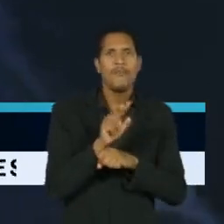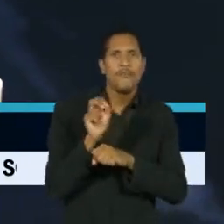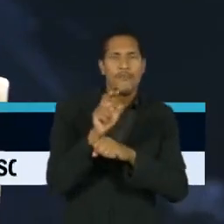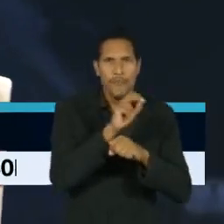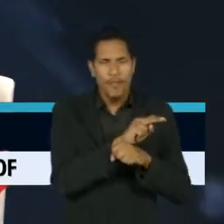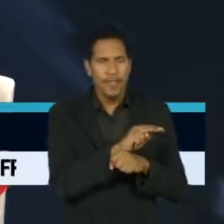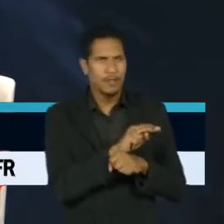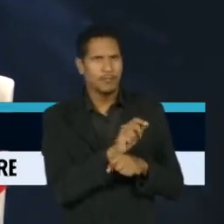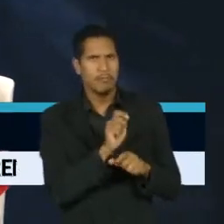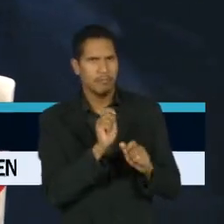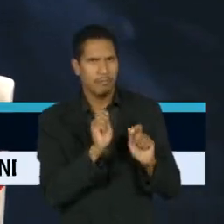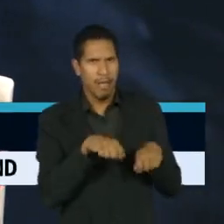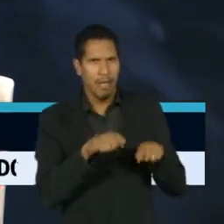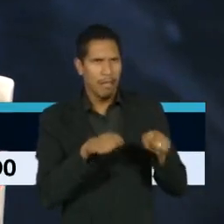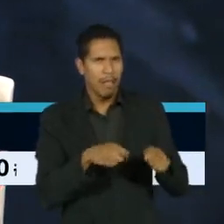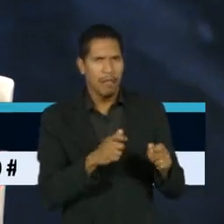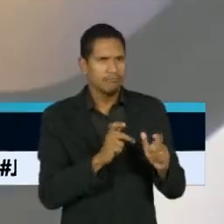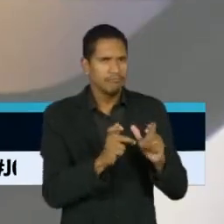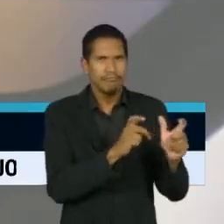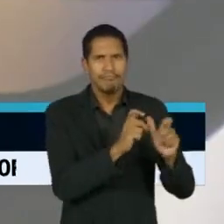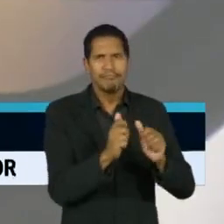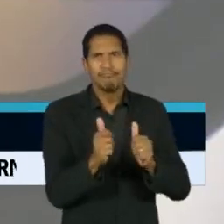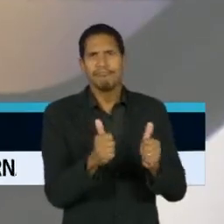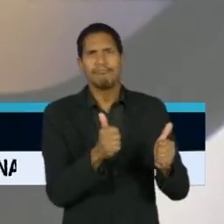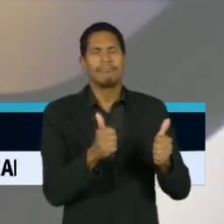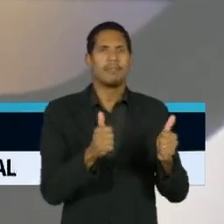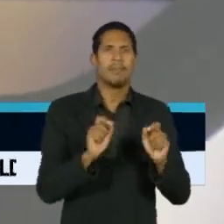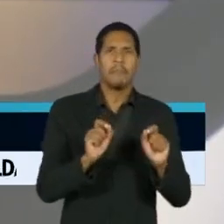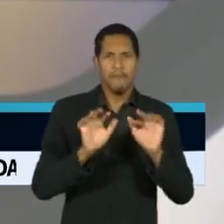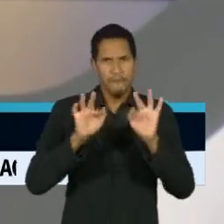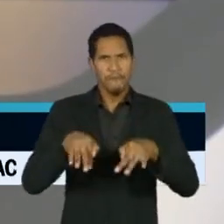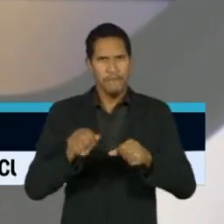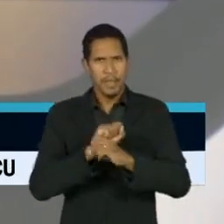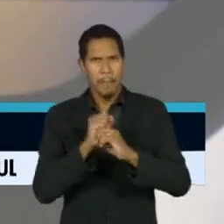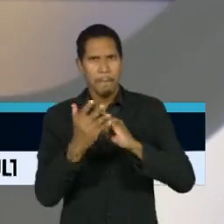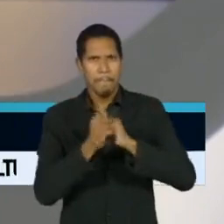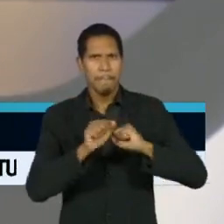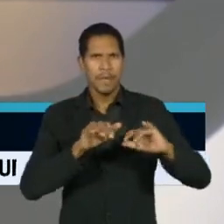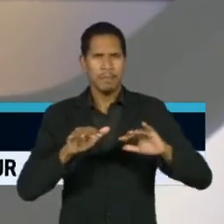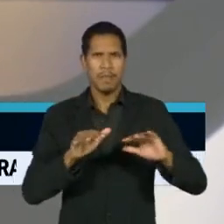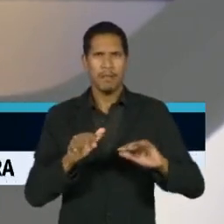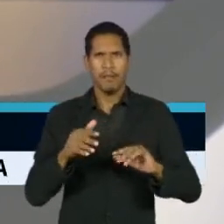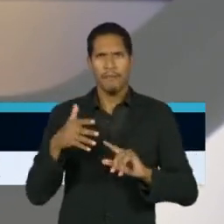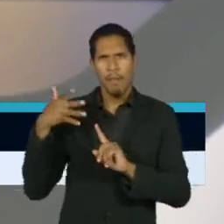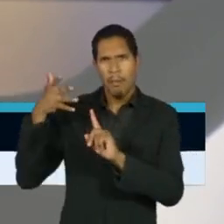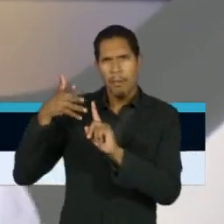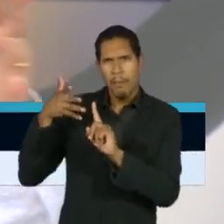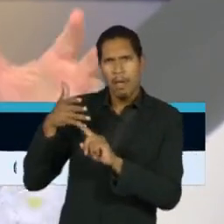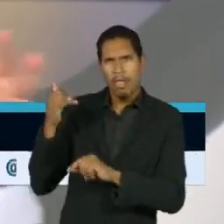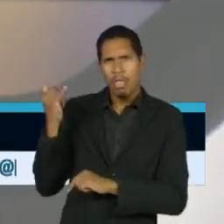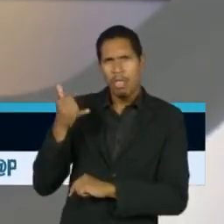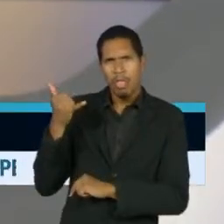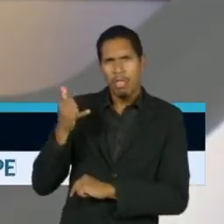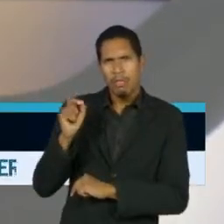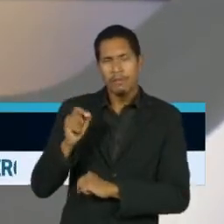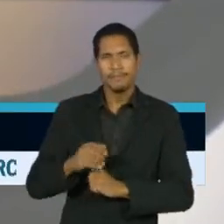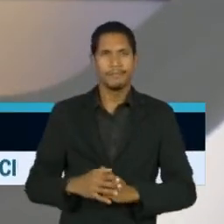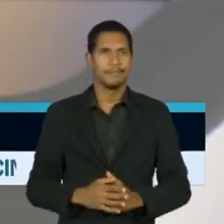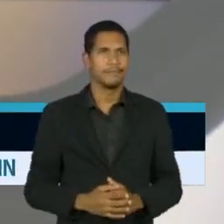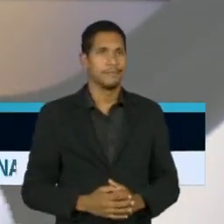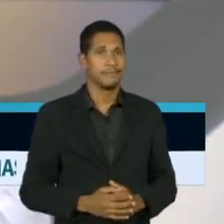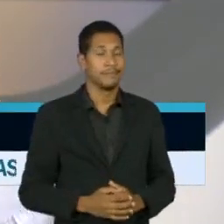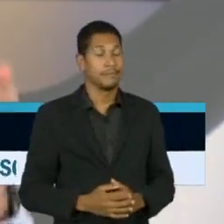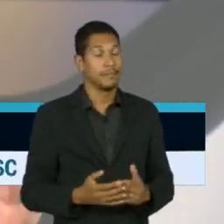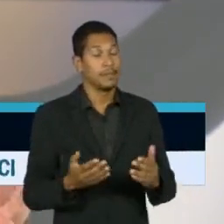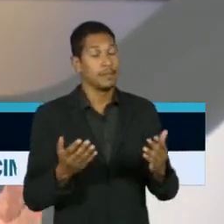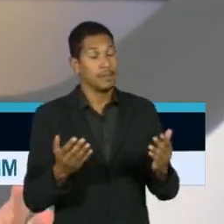e o fim da pandemia quanto que isso faz sentido eu acho que isso é um exemplo que a gente pode pegar por exemplos do